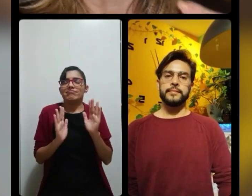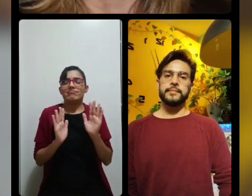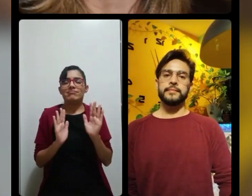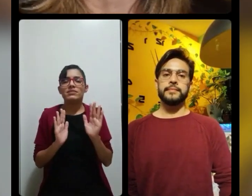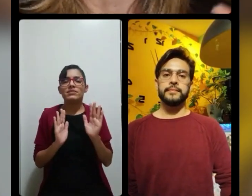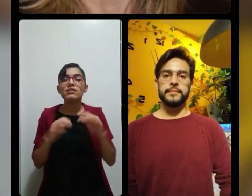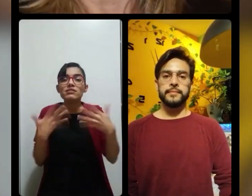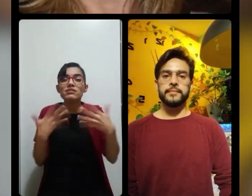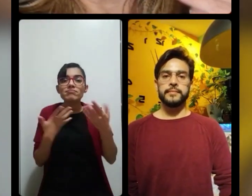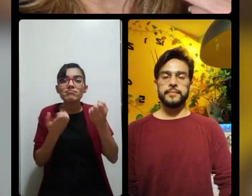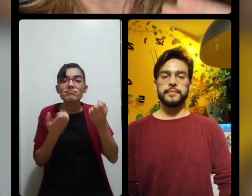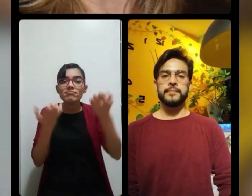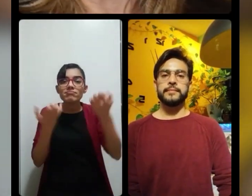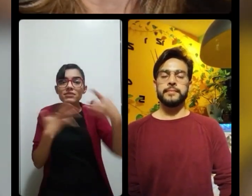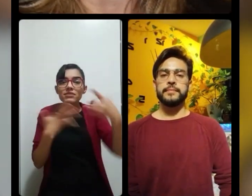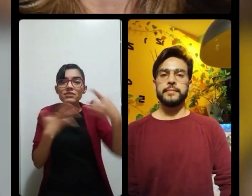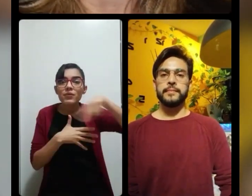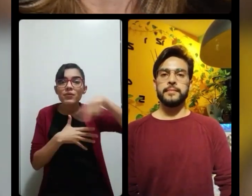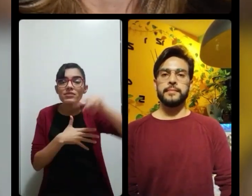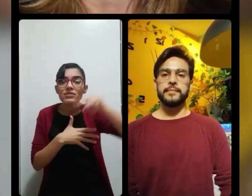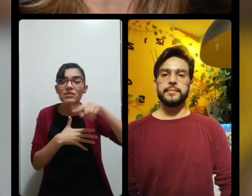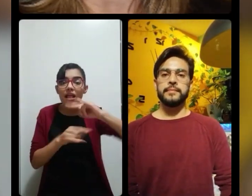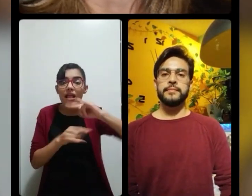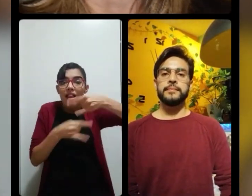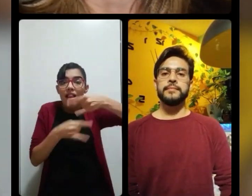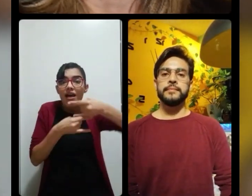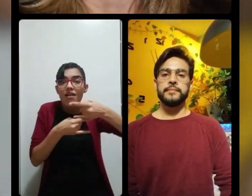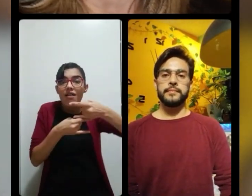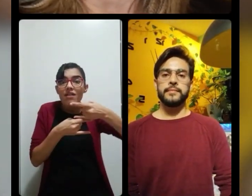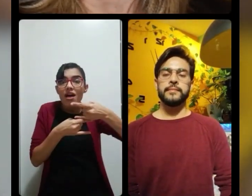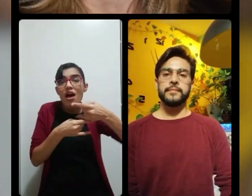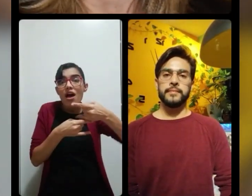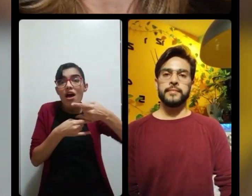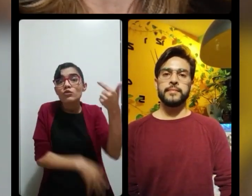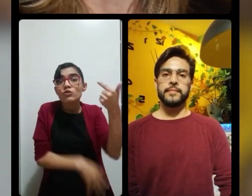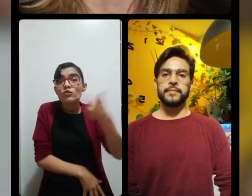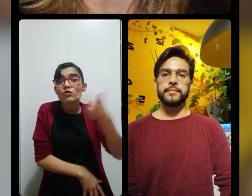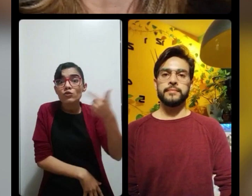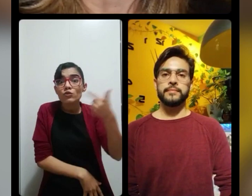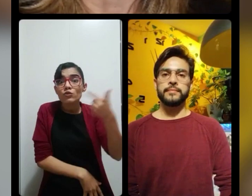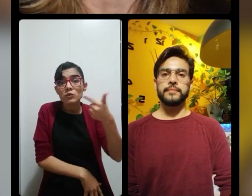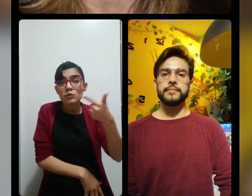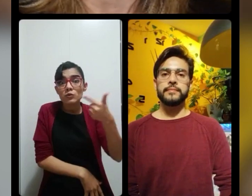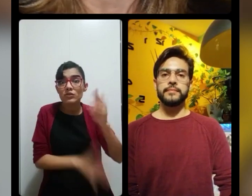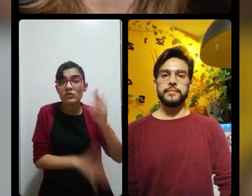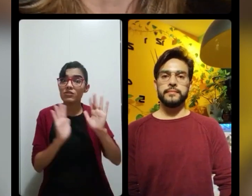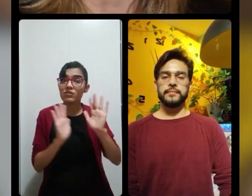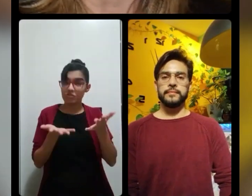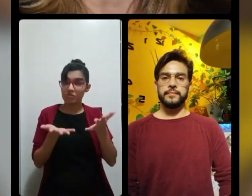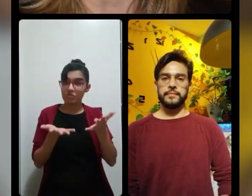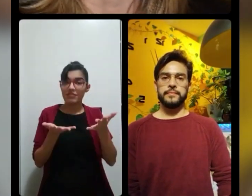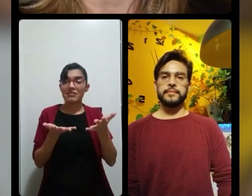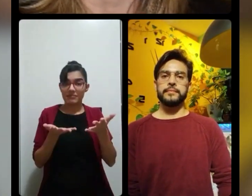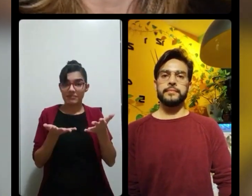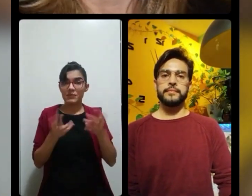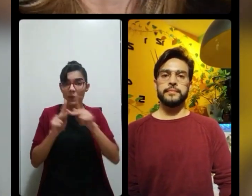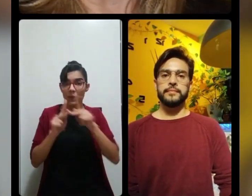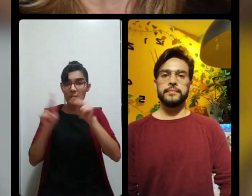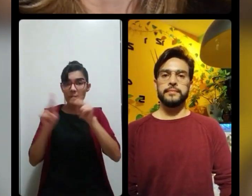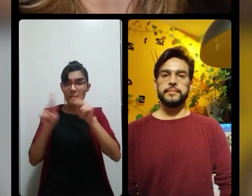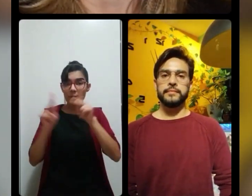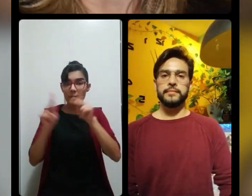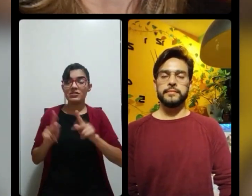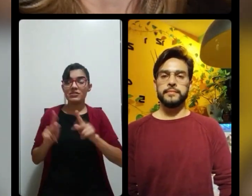é a segunda do projeto Antologia Virtual do Rio Grande do Norte. Esse projeto, na verdade,